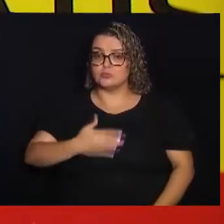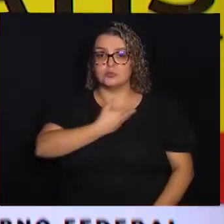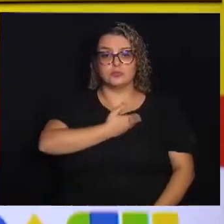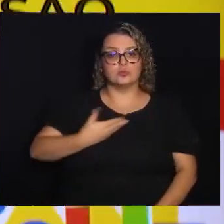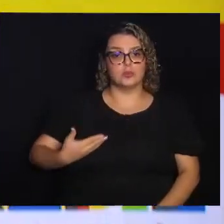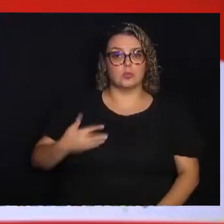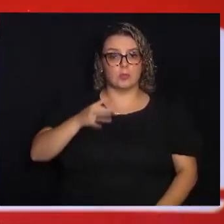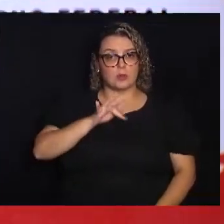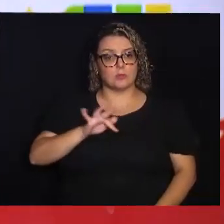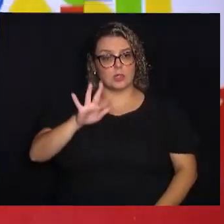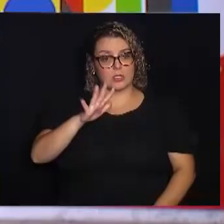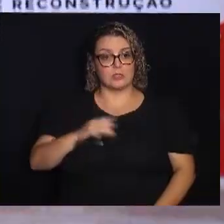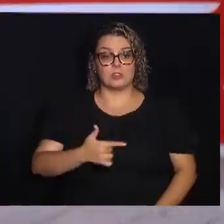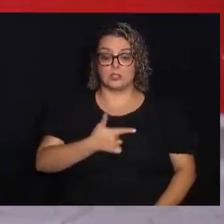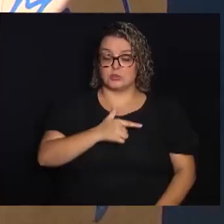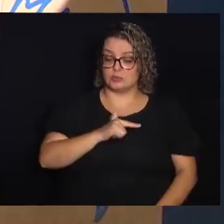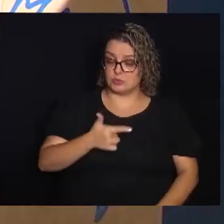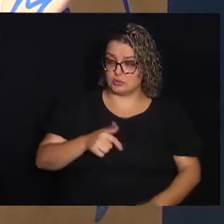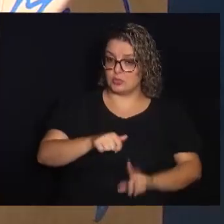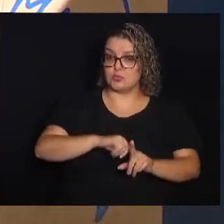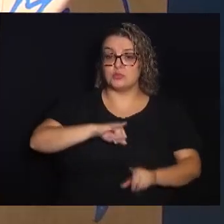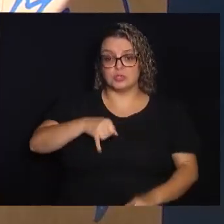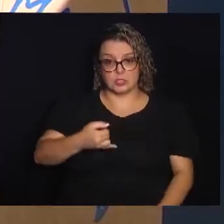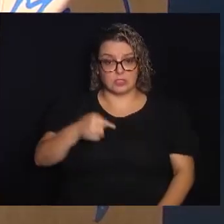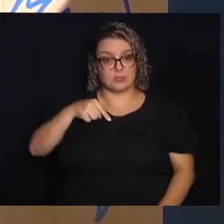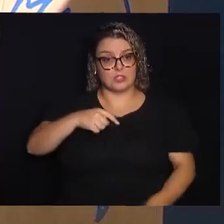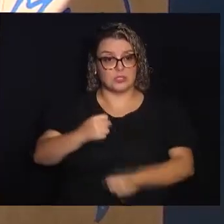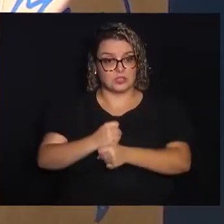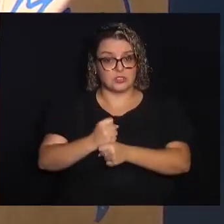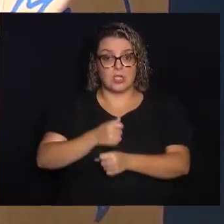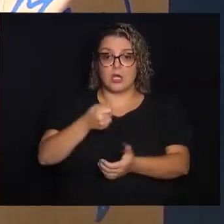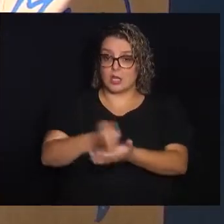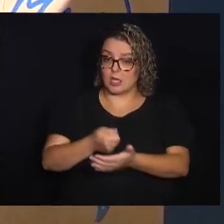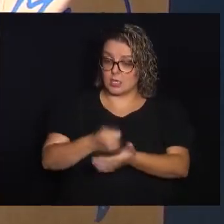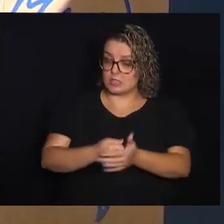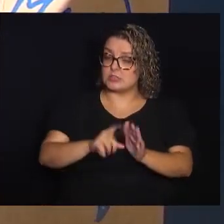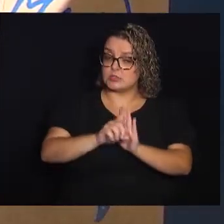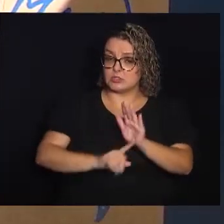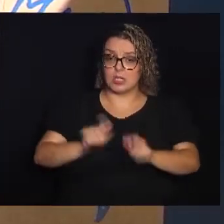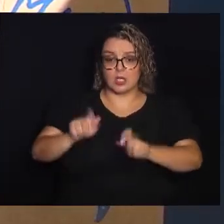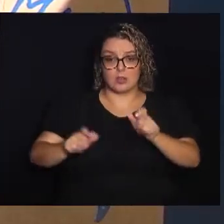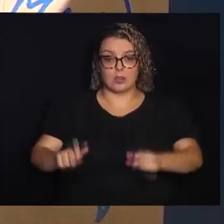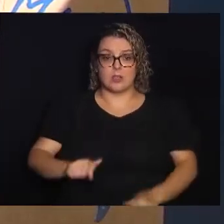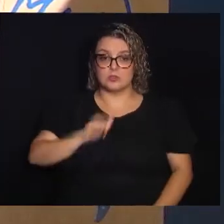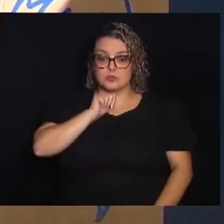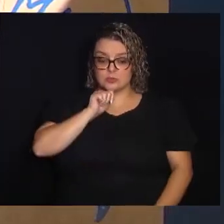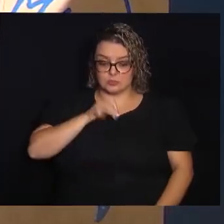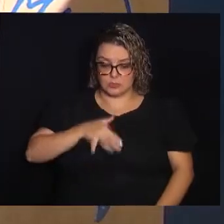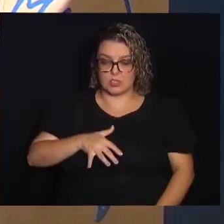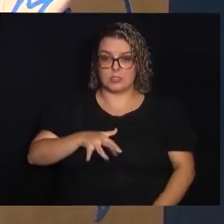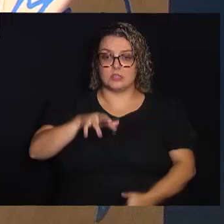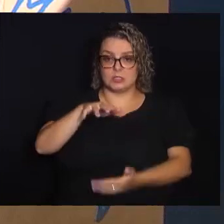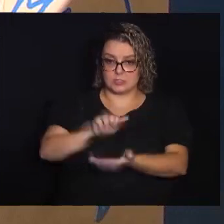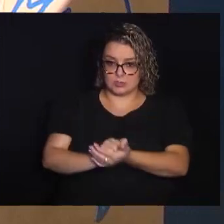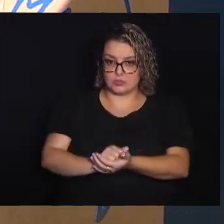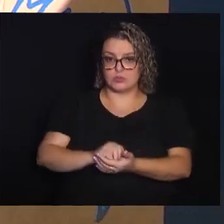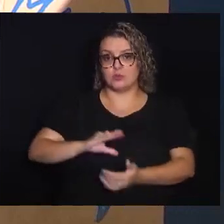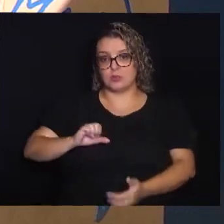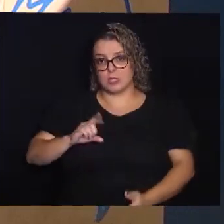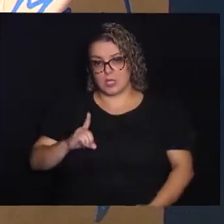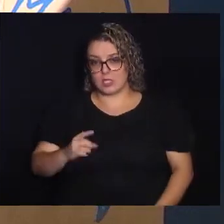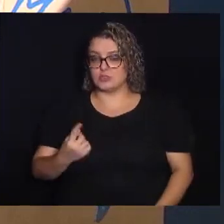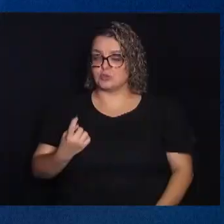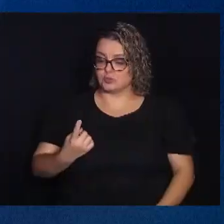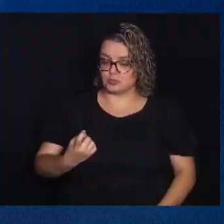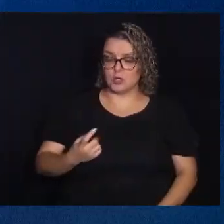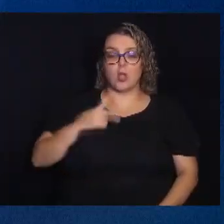menstrual do governo federal, que desde 22 de janeiro deste ano garante esse direito às pessoas que menstruam inscritas no